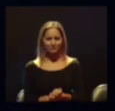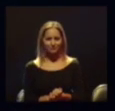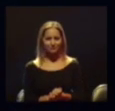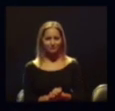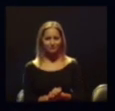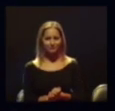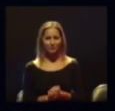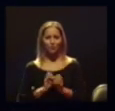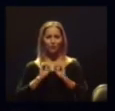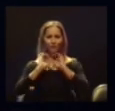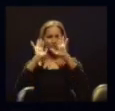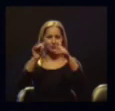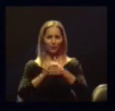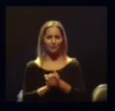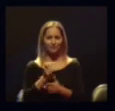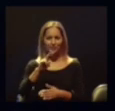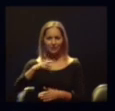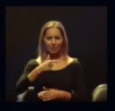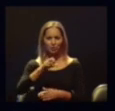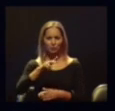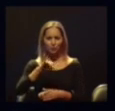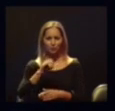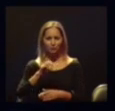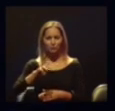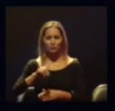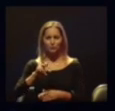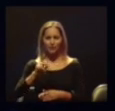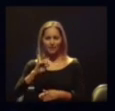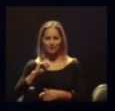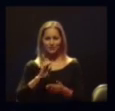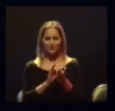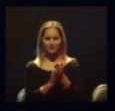No handball, António Moraes.